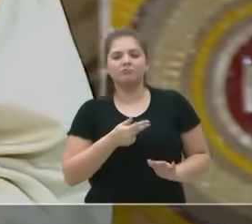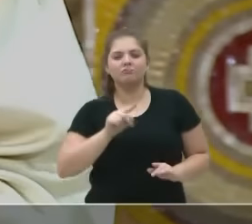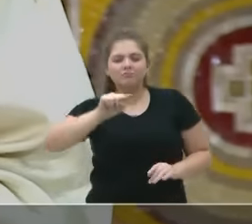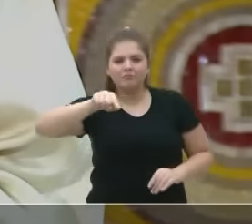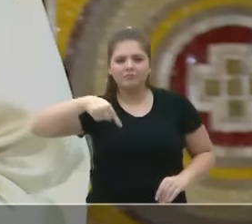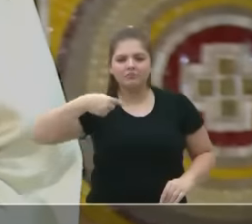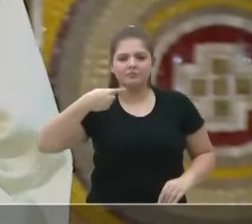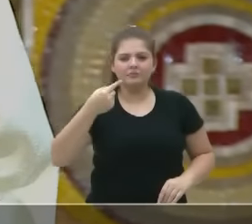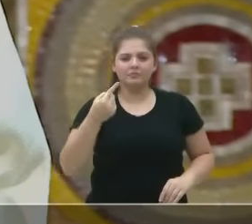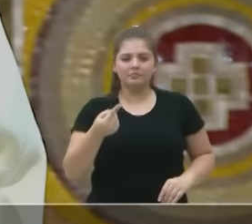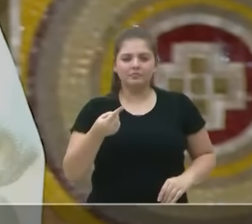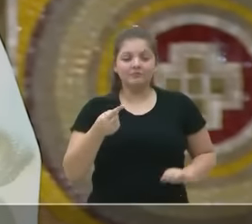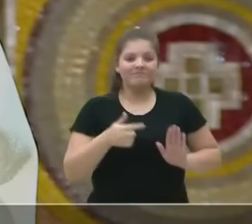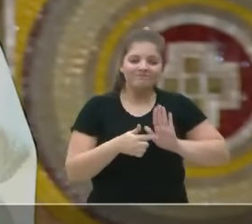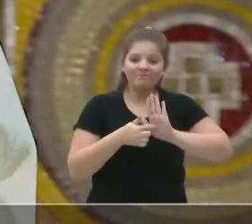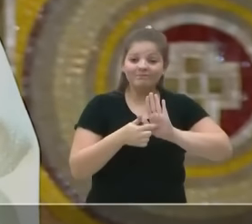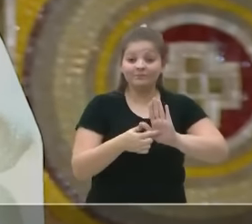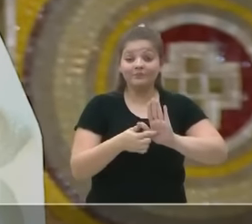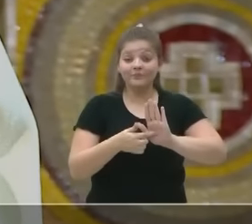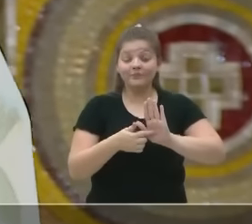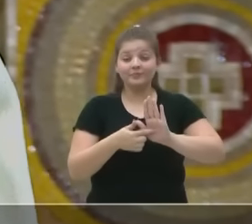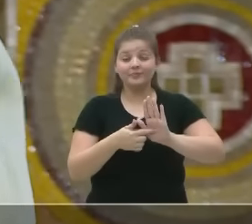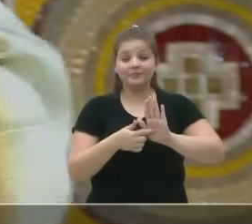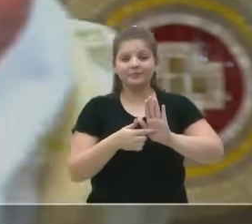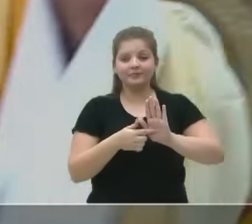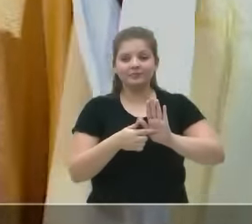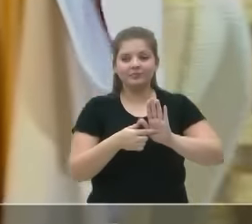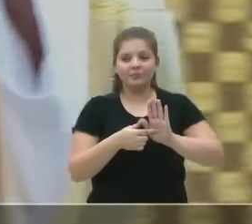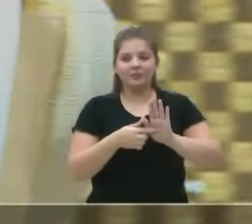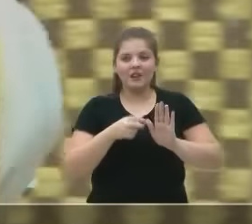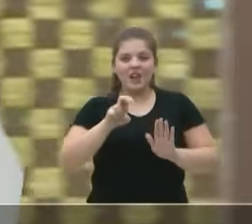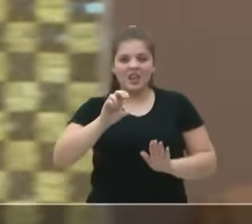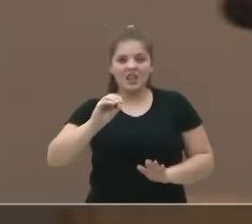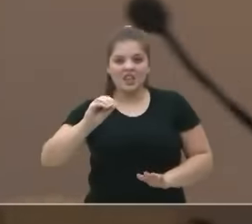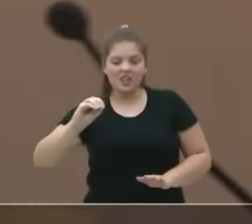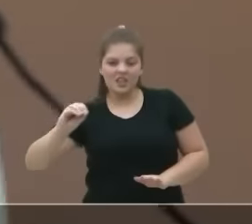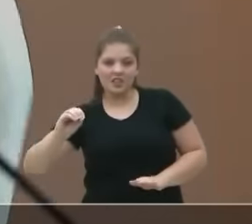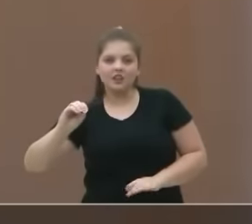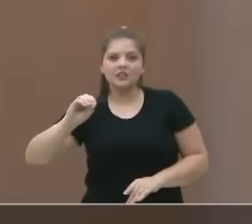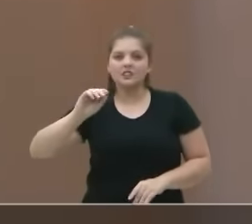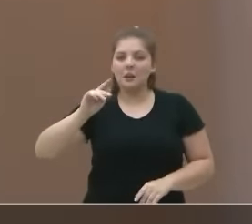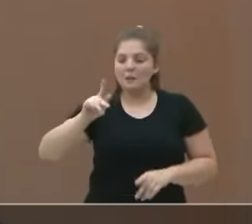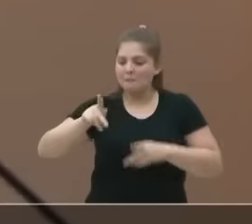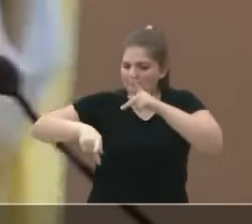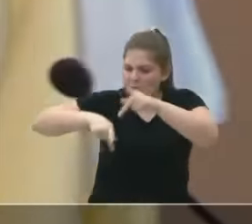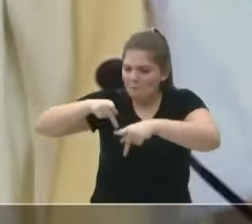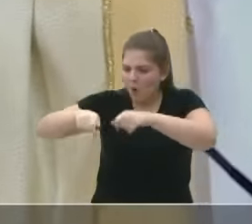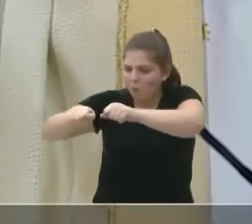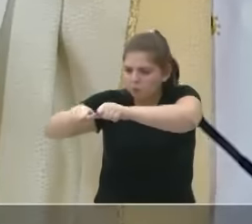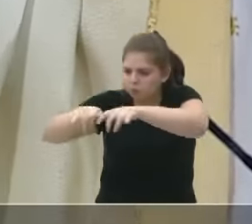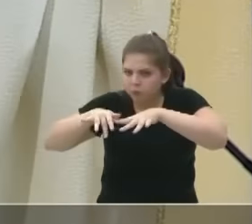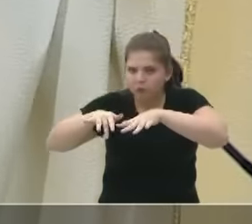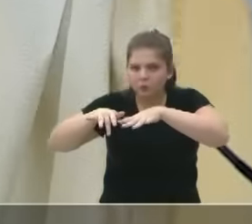dizer que apareceu a 500 pessoas de uma só